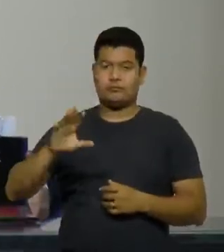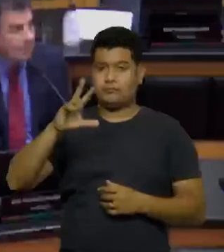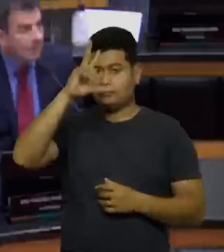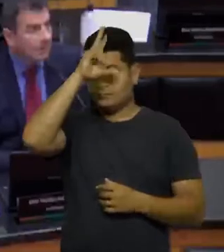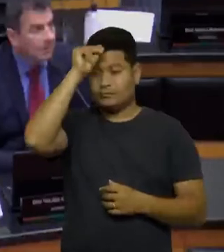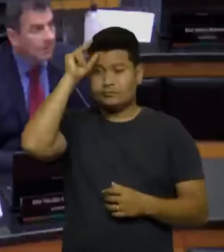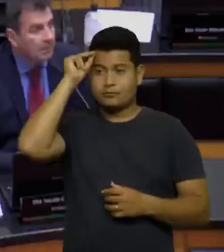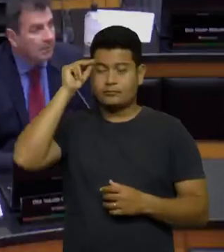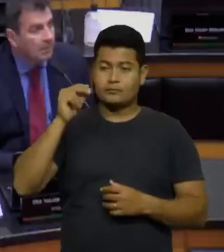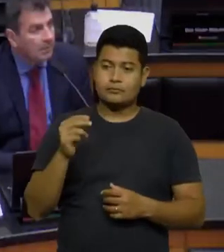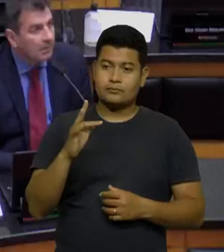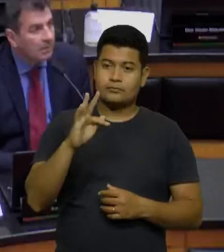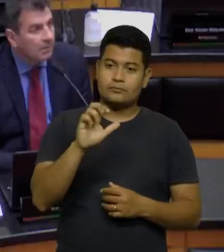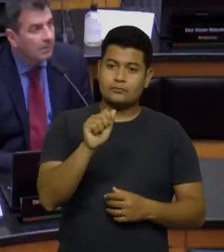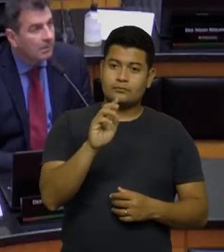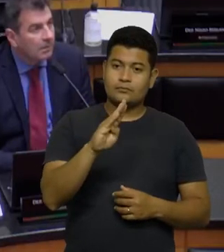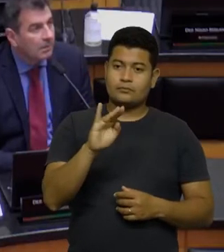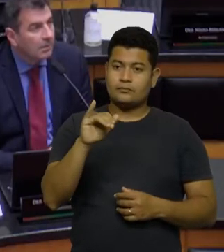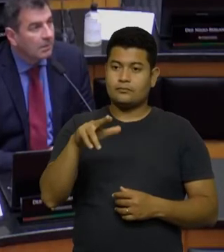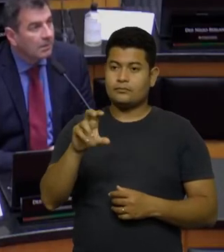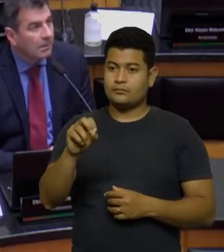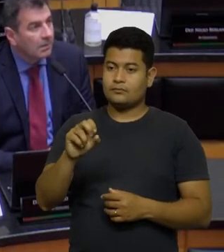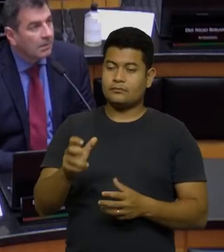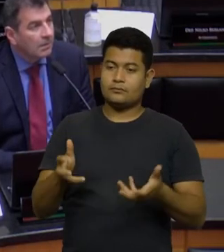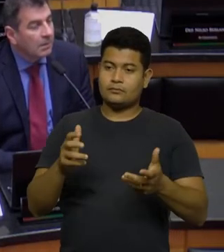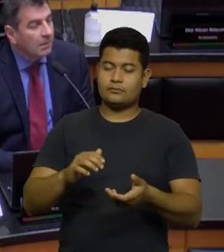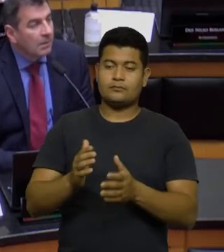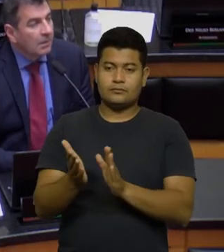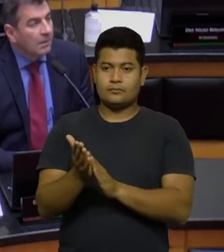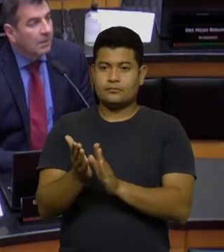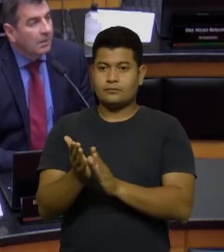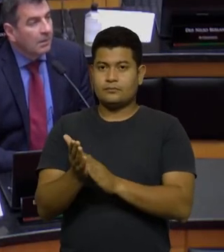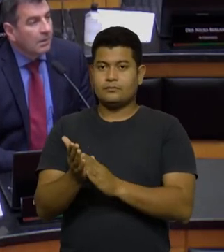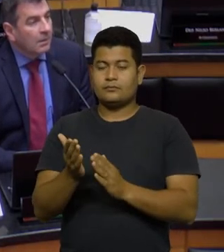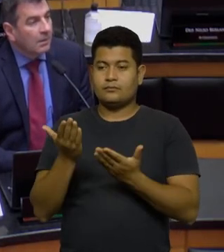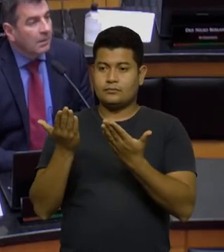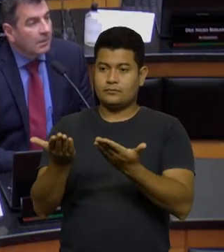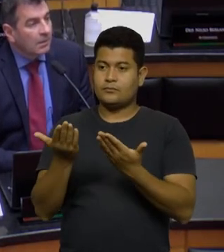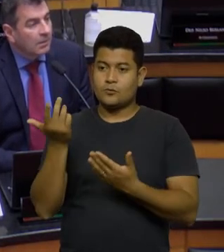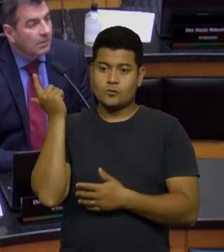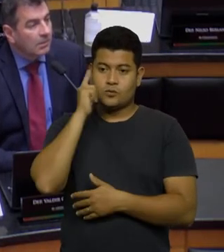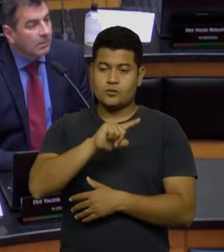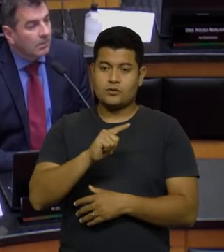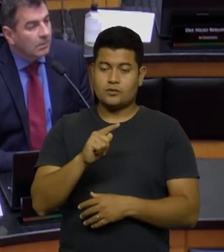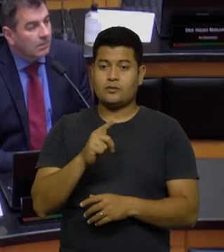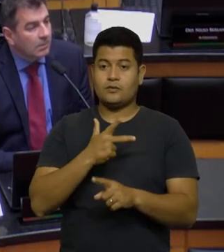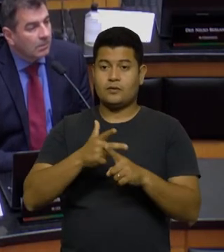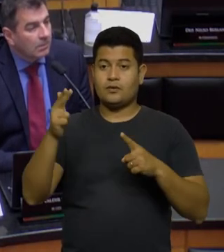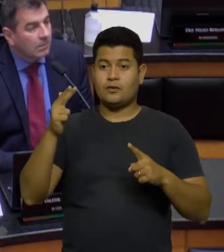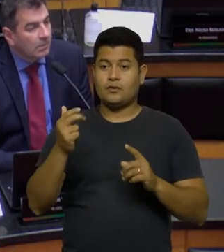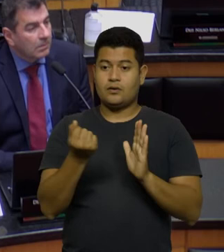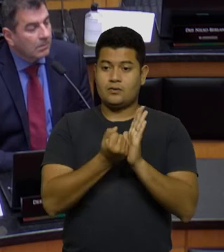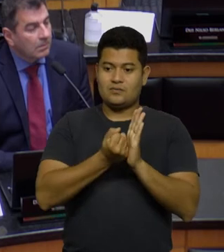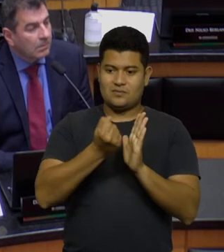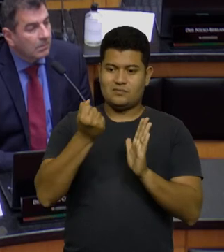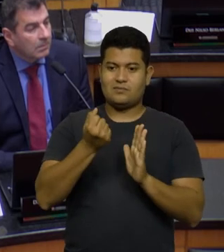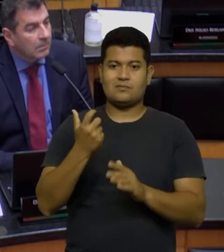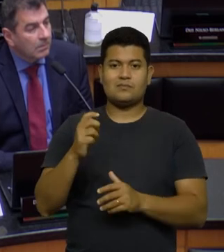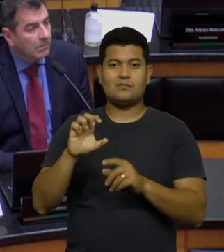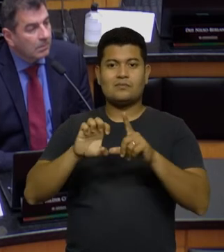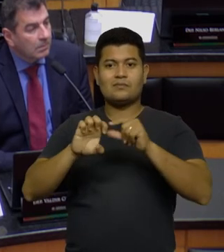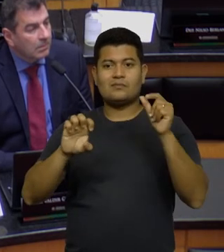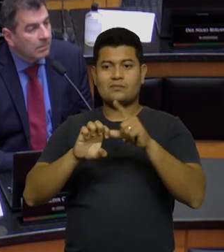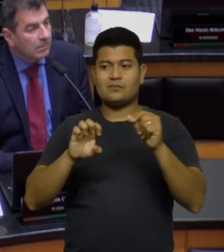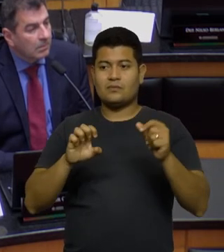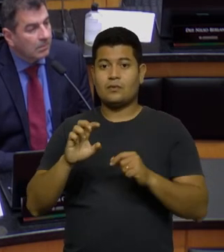Prefeito Fabiano, quero parabenizar pelo trabalho, pelo prêmio, que é um prêmio que é um reconhecimento do trabalho como empreendedor.